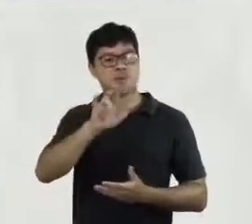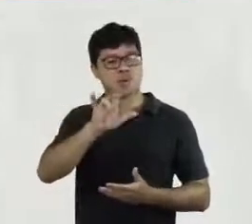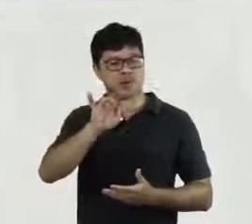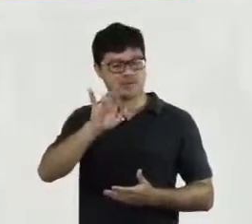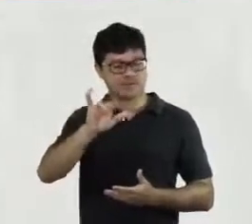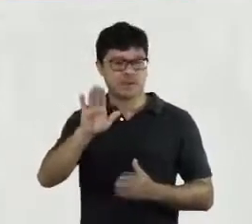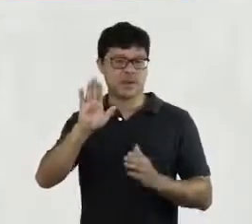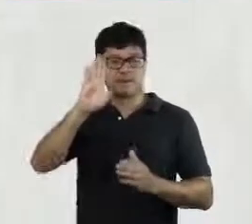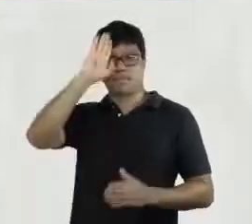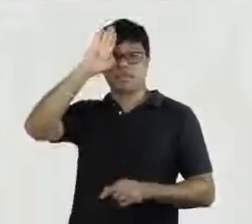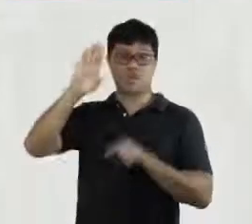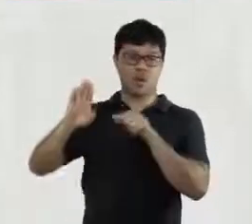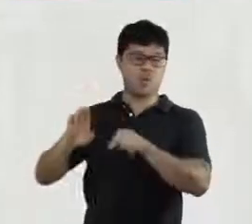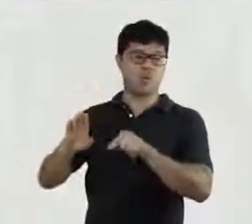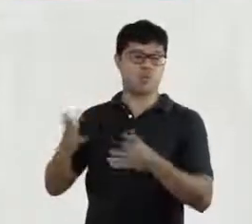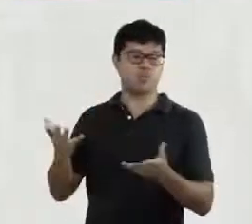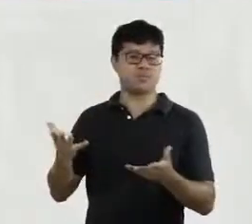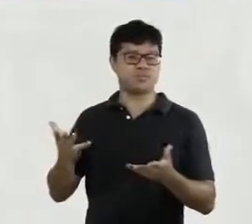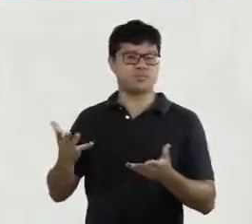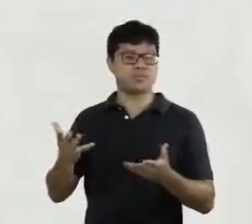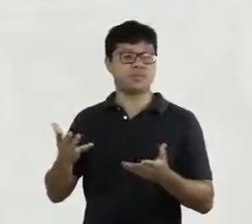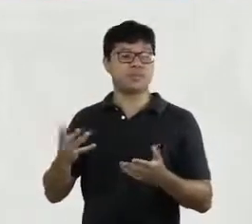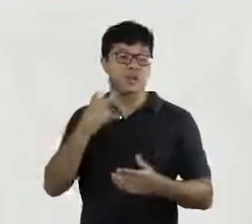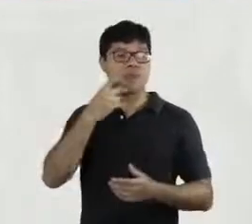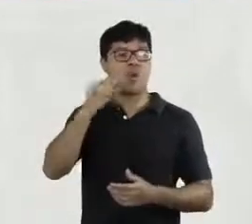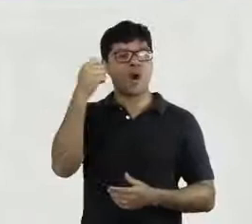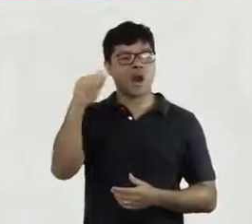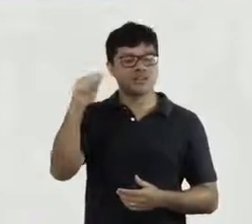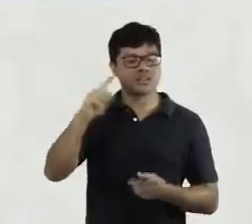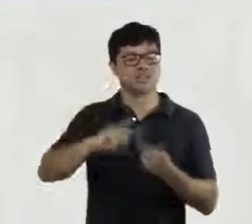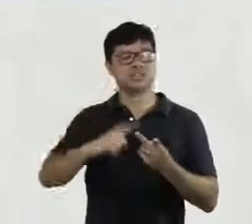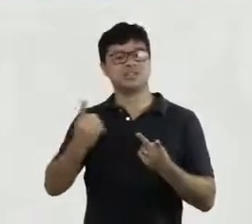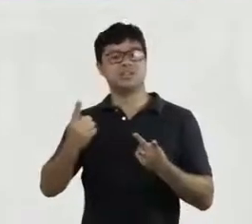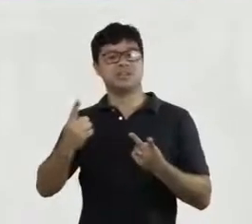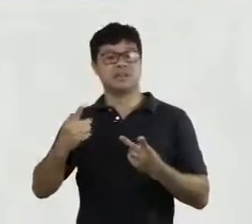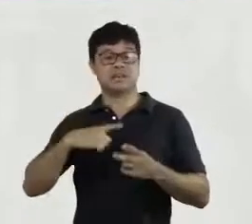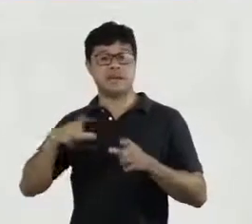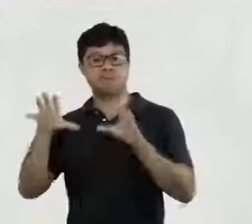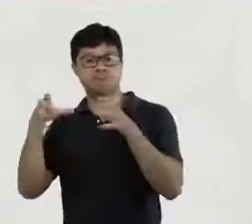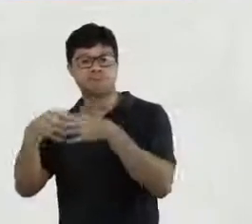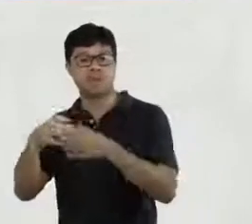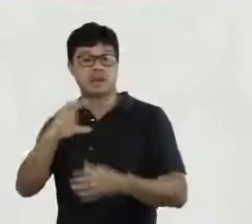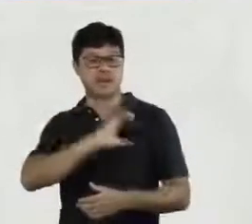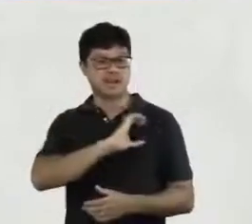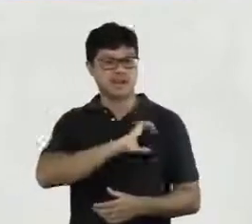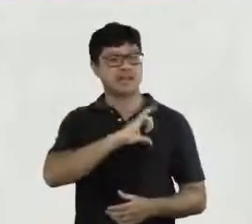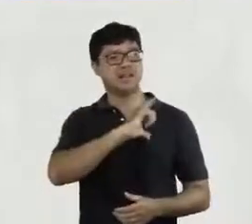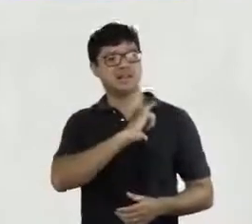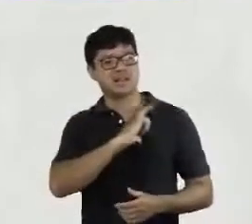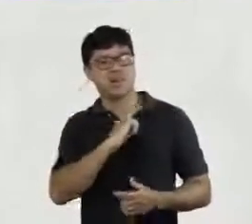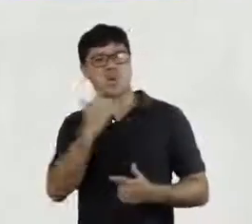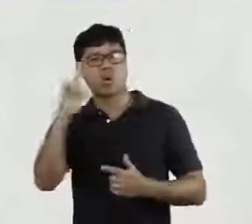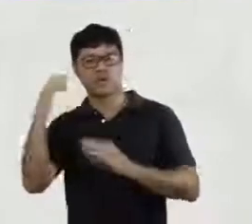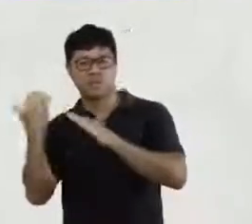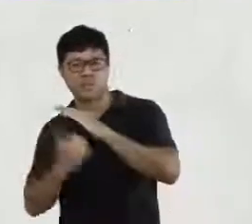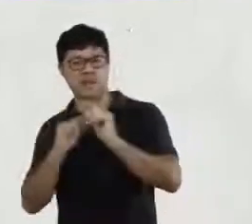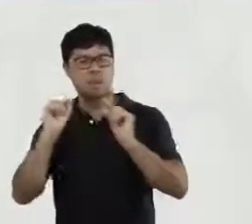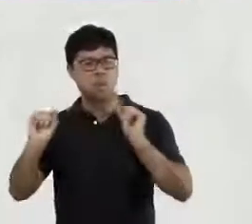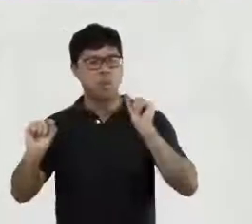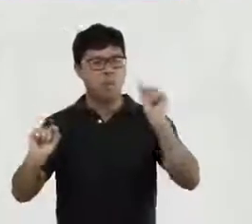bibliografia, principalmente. Como a Argentina tem a Alfagrama, o Canadá tem a Oak